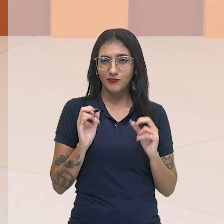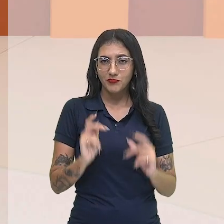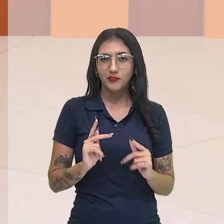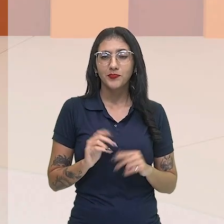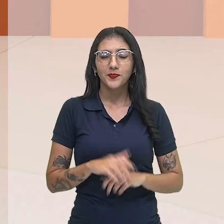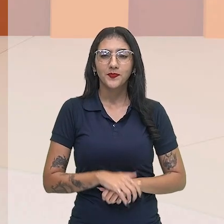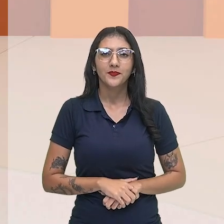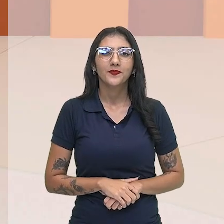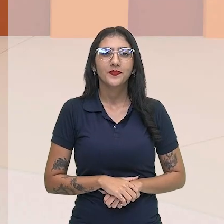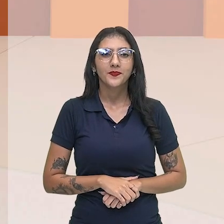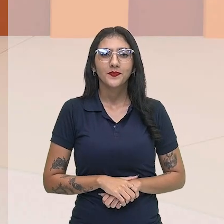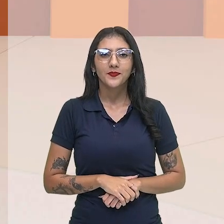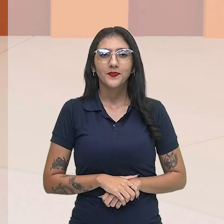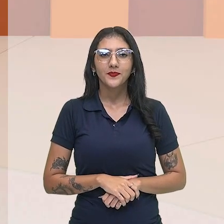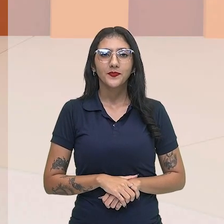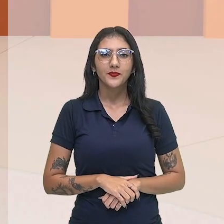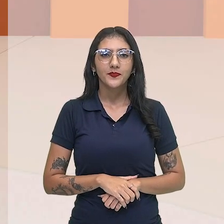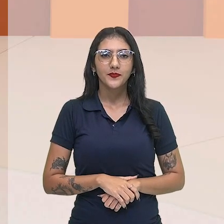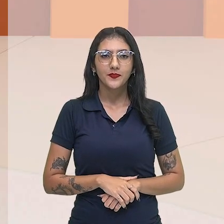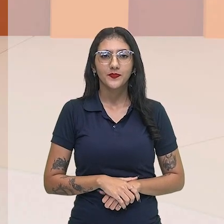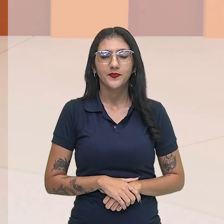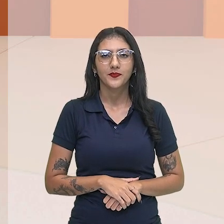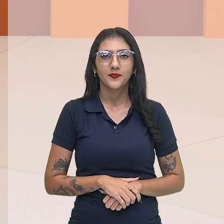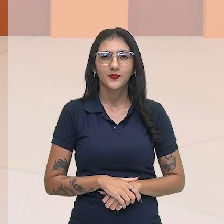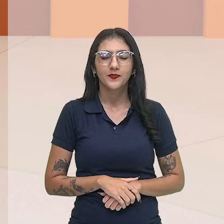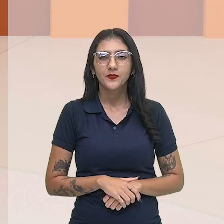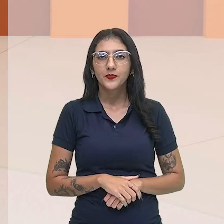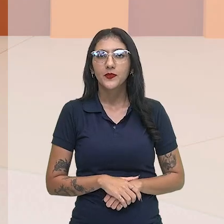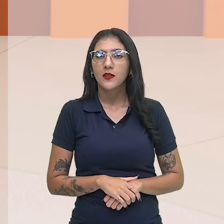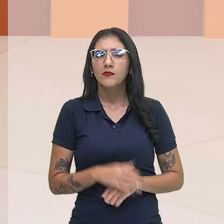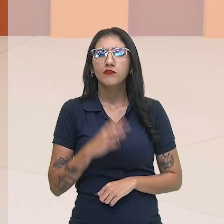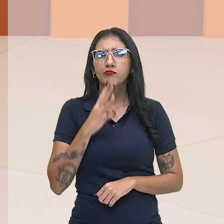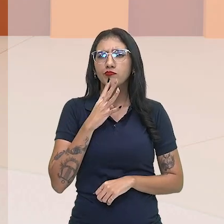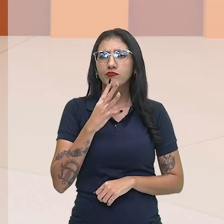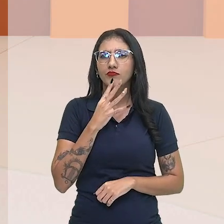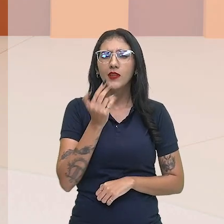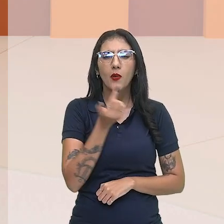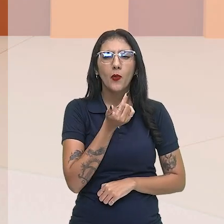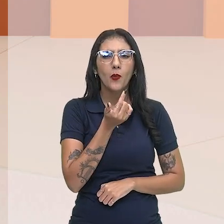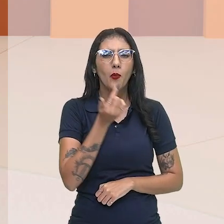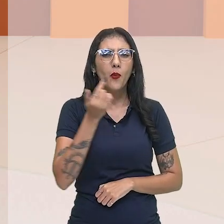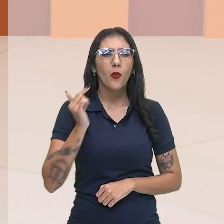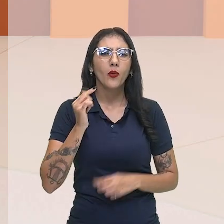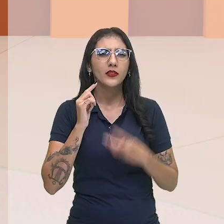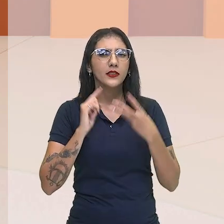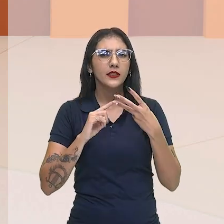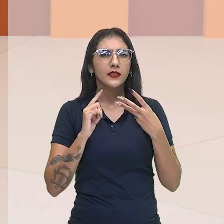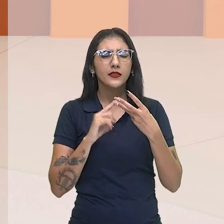isso? Vamos continuar conhecendo aí essas características da democracia.